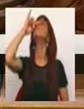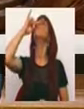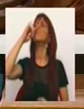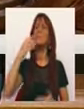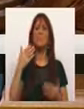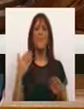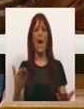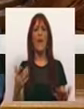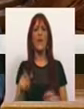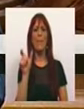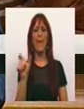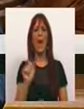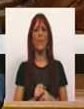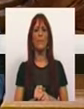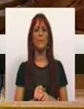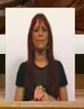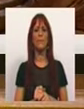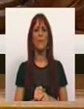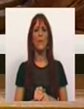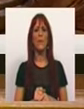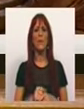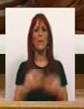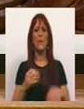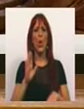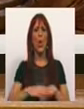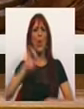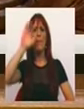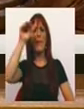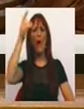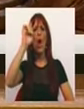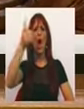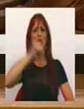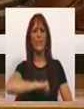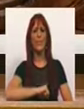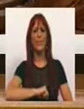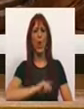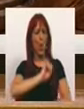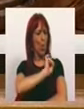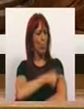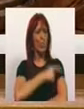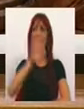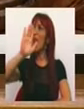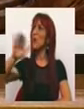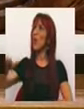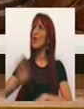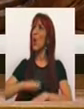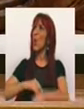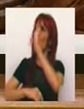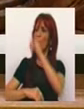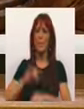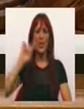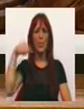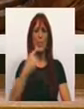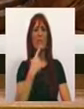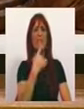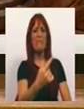esta é palavra culpou em primeiro lugar o poder da natureza depois